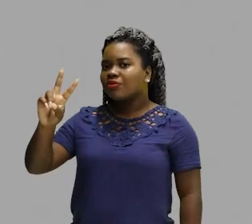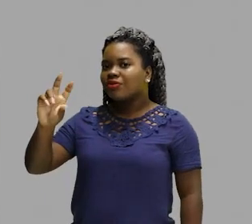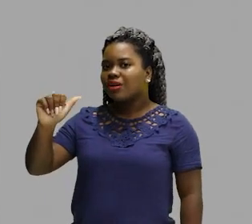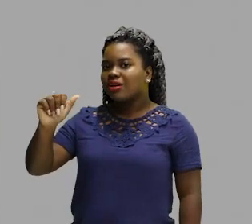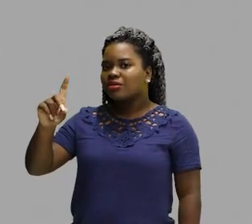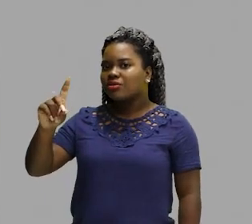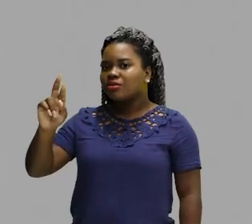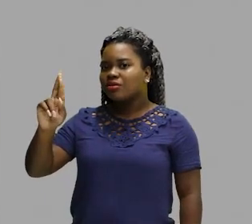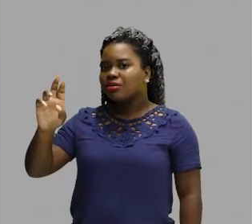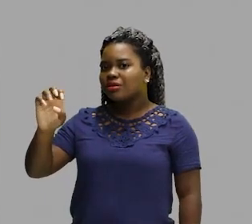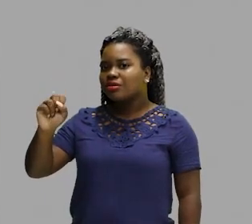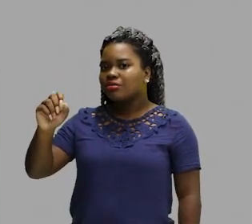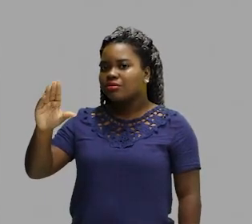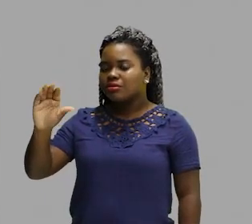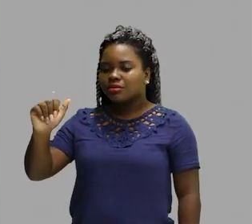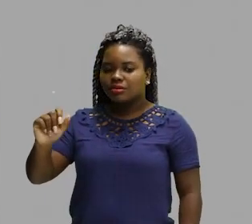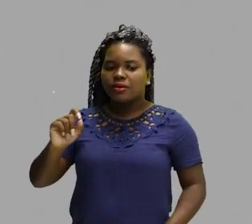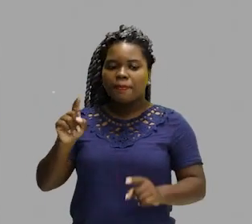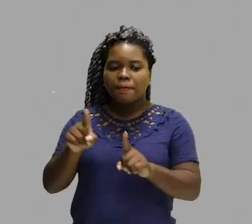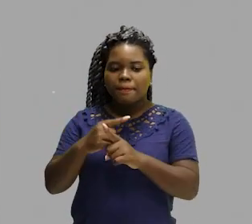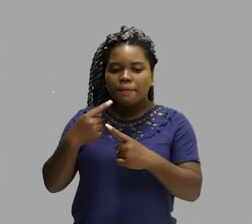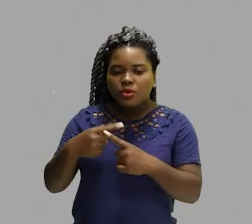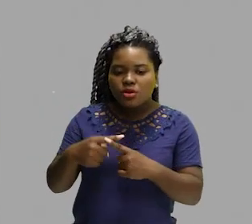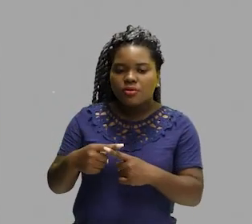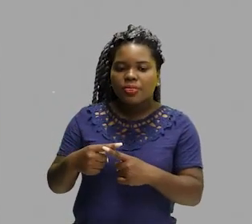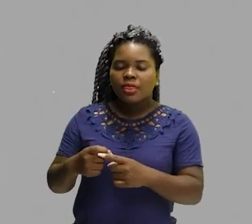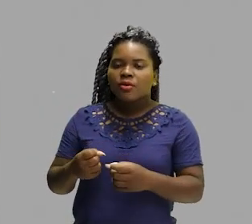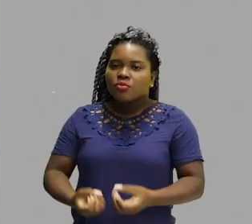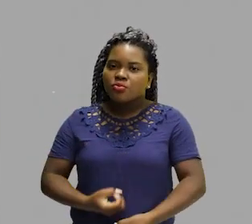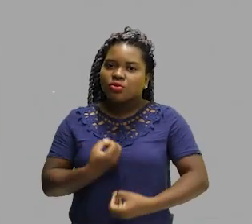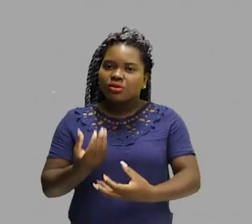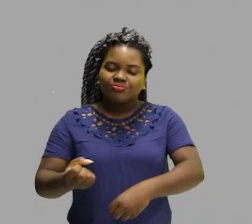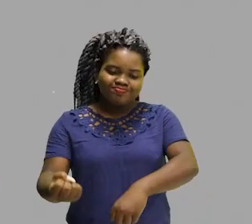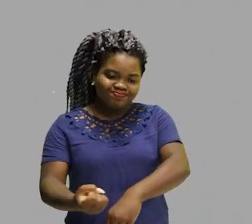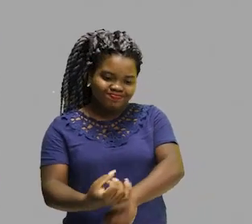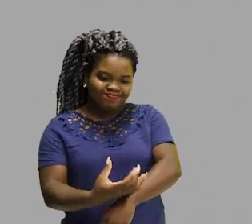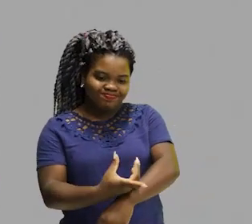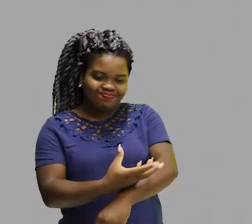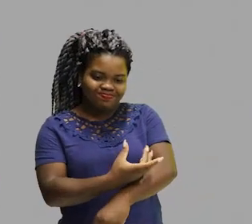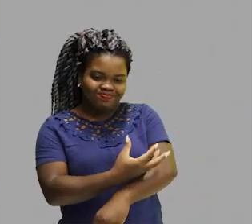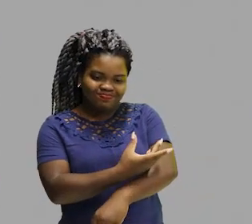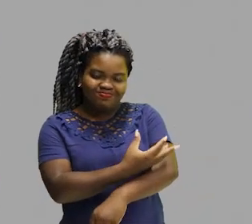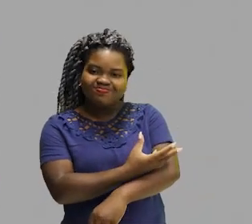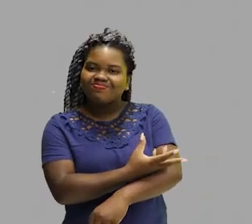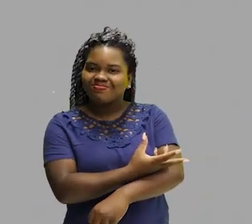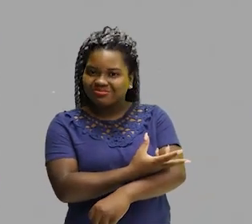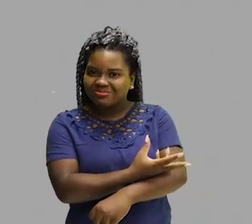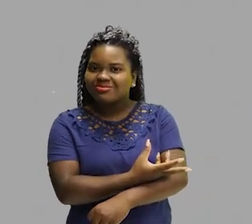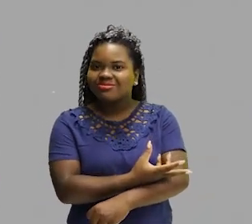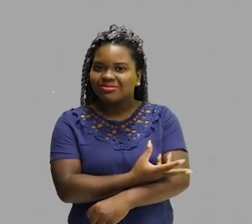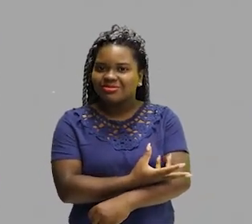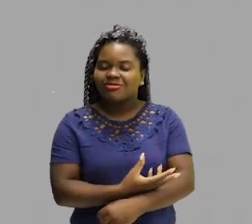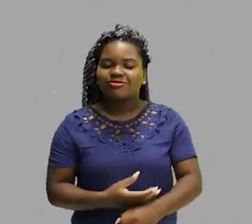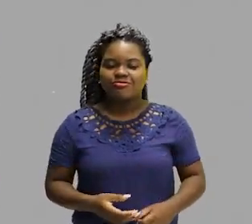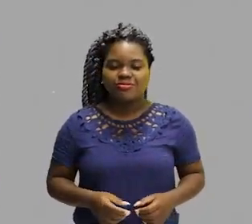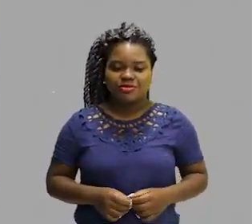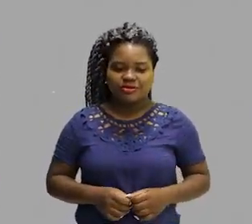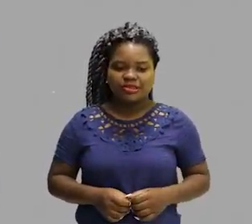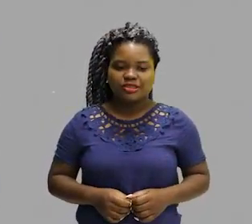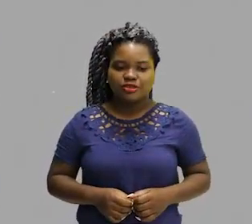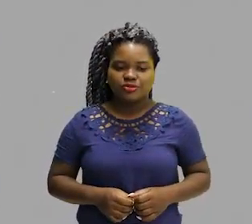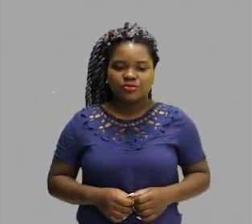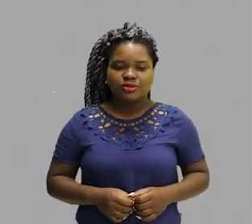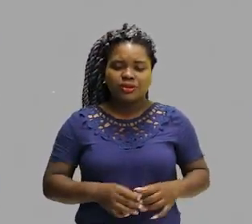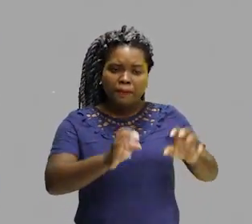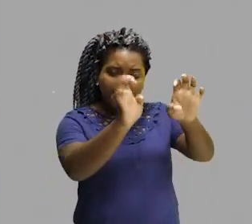melancolia. Expressar os temas amorosos com 4 a 5 versos ou de 8 a 10 versos. Então,